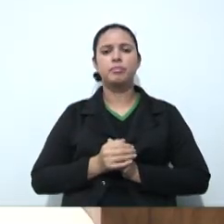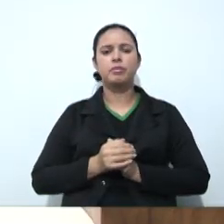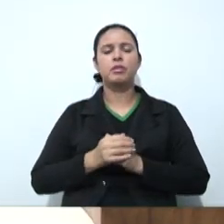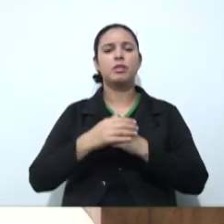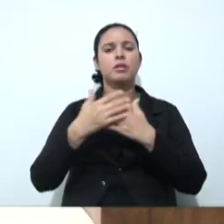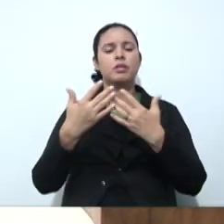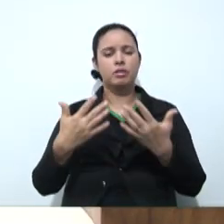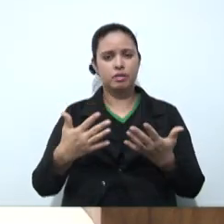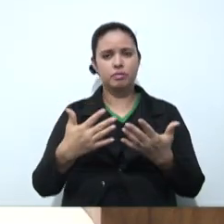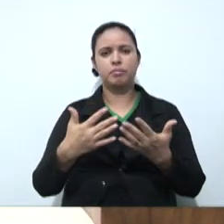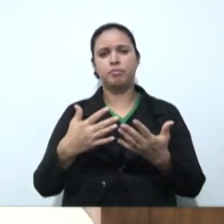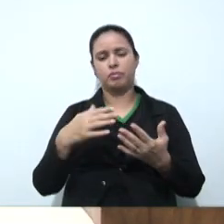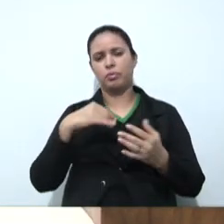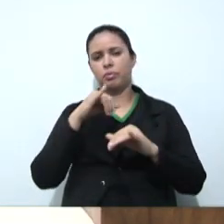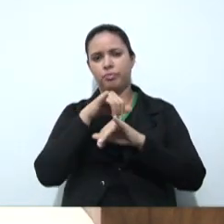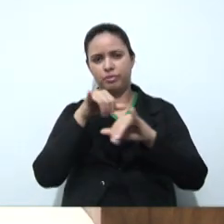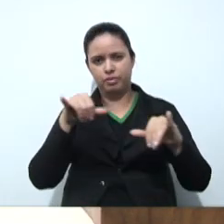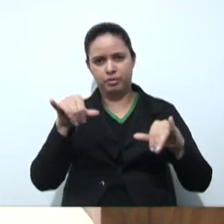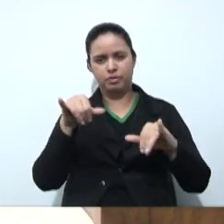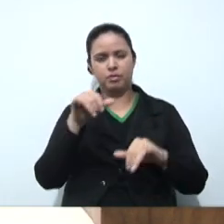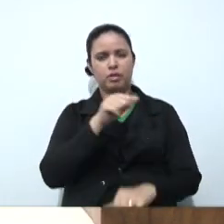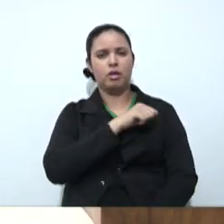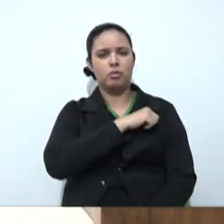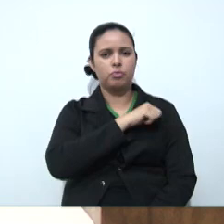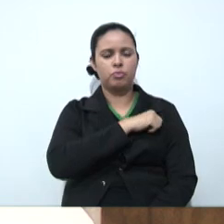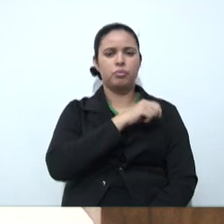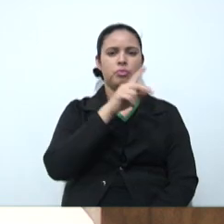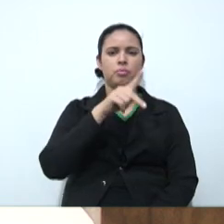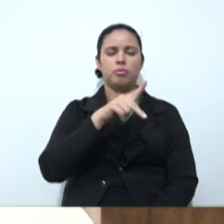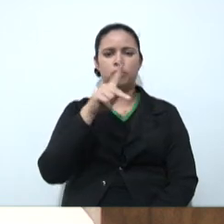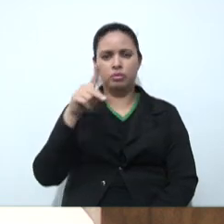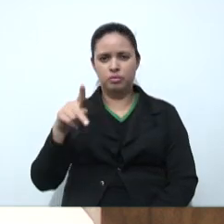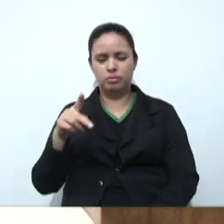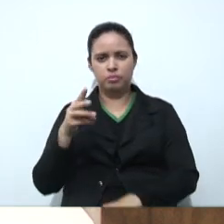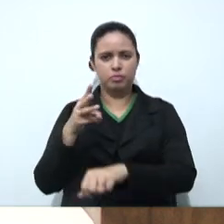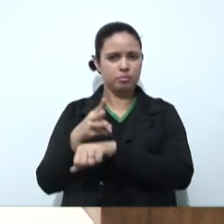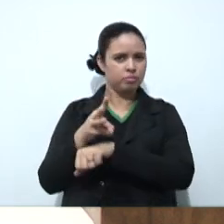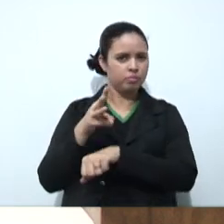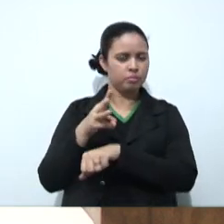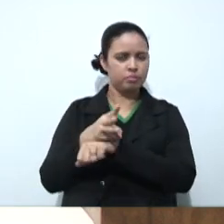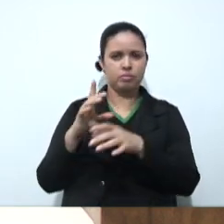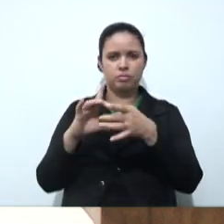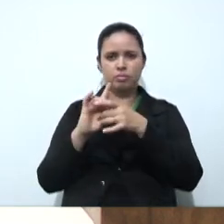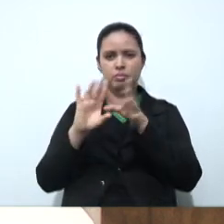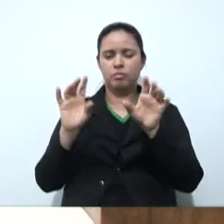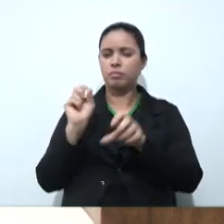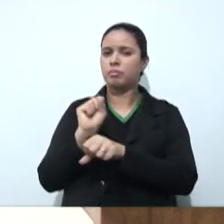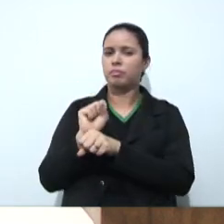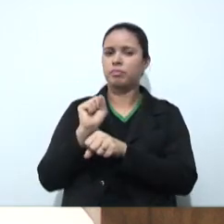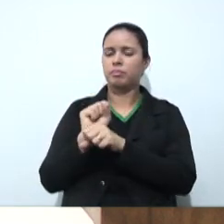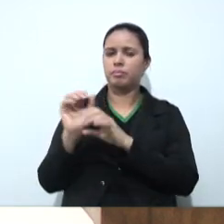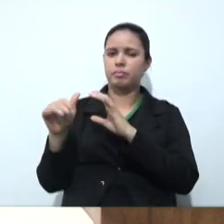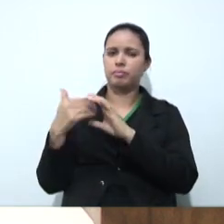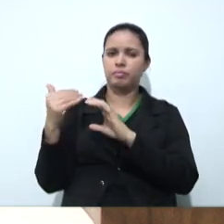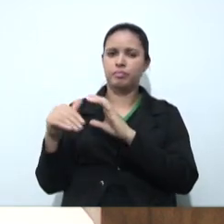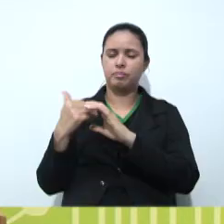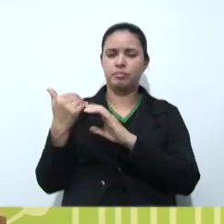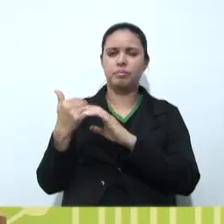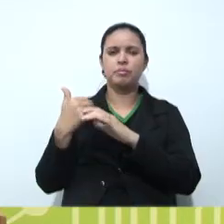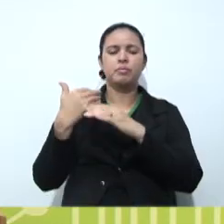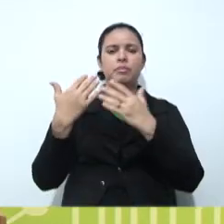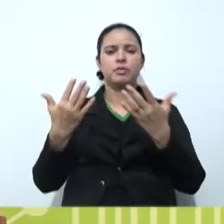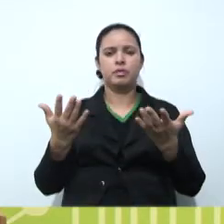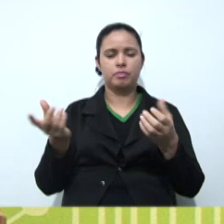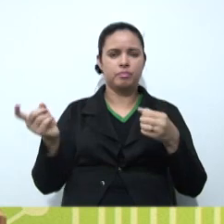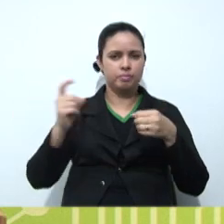dos alunos, dos professores, né? Dizendo que a gente está com o chat aberto e aguardando as manifestações. Que bom, professor. Então